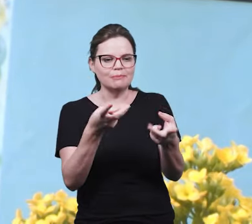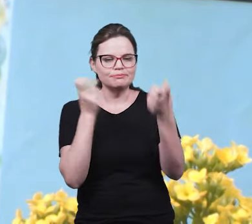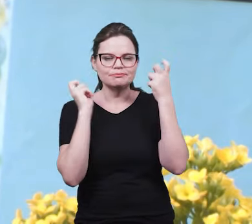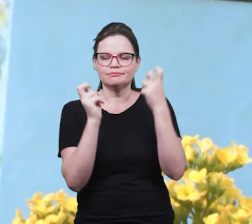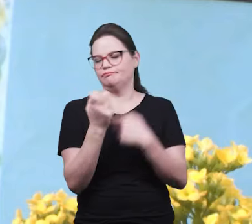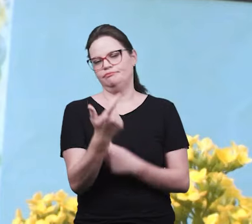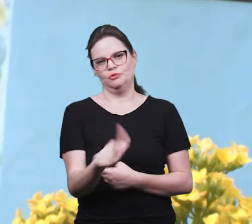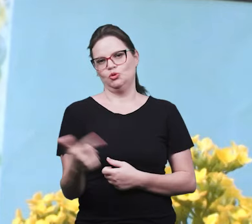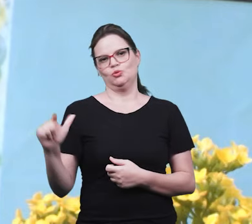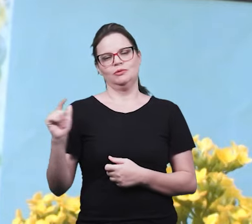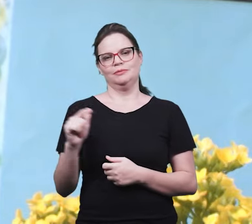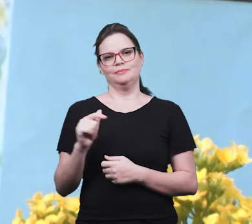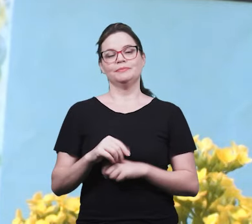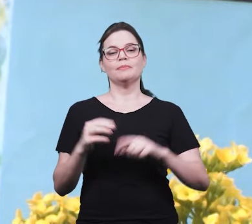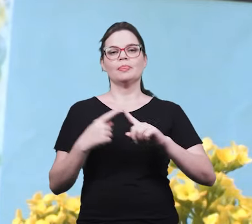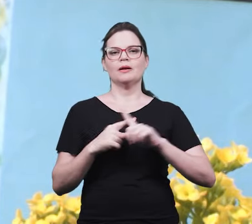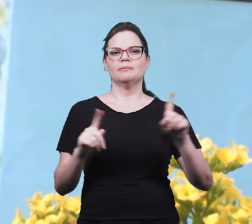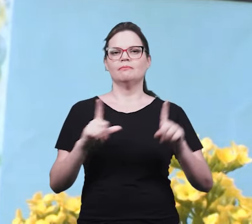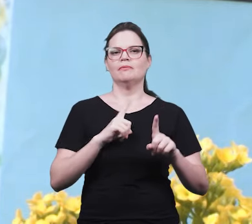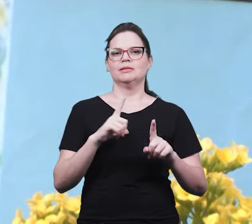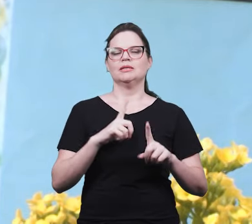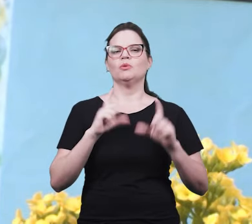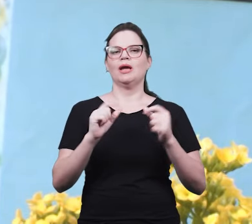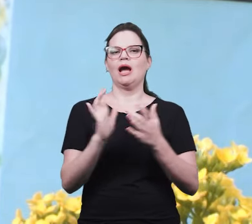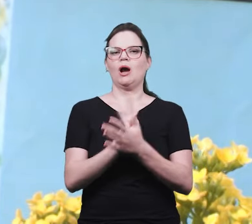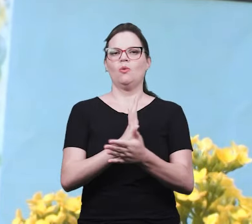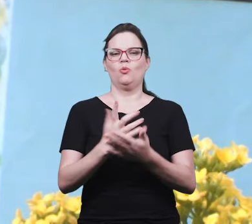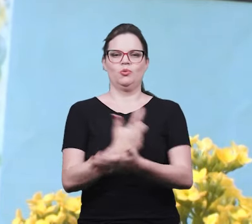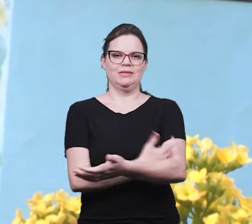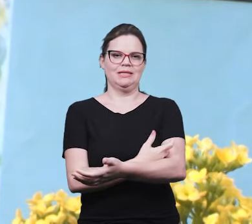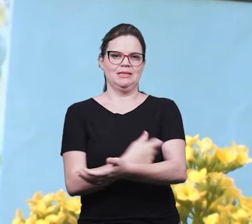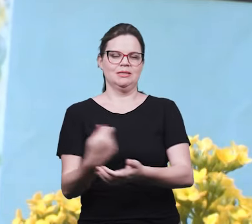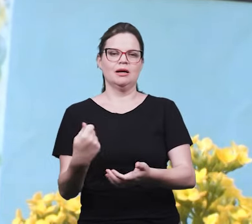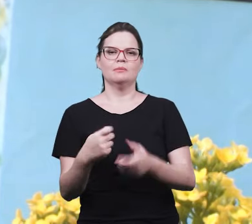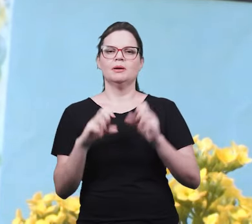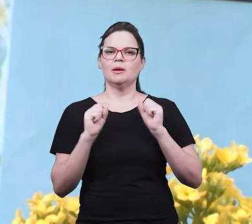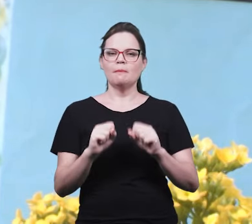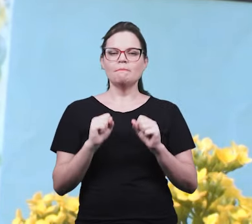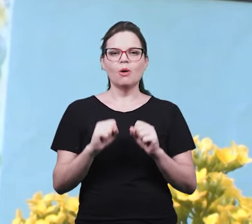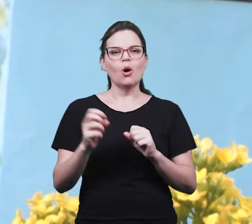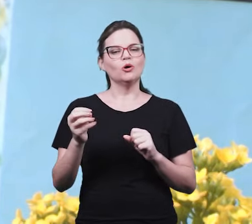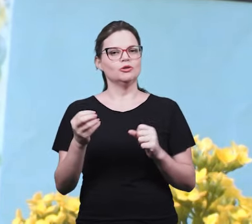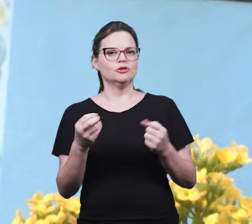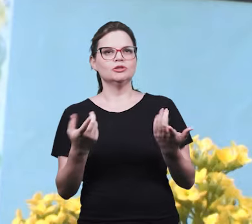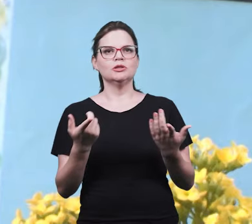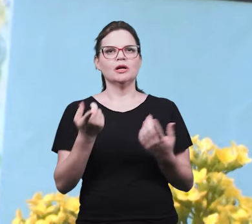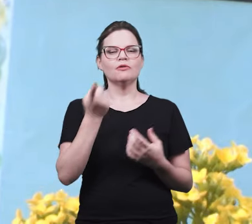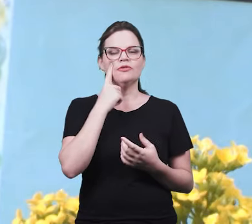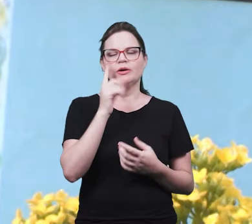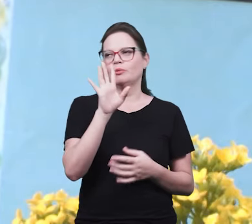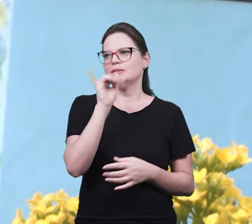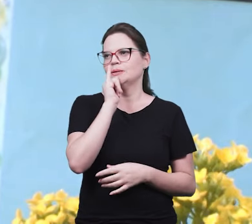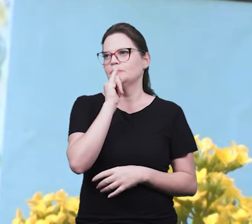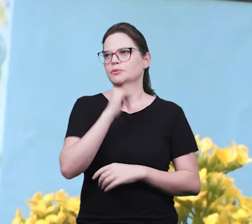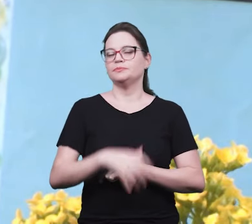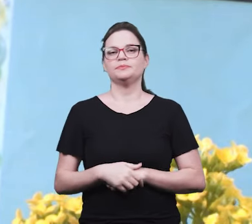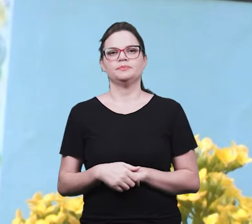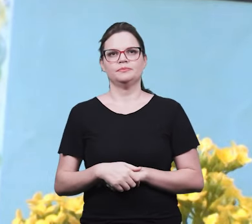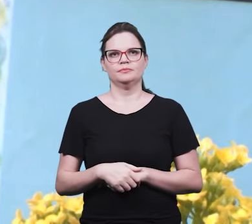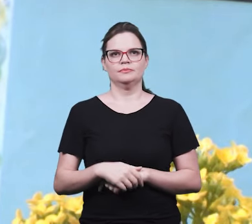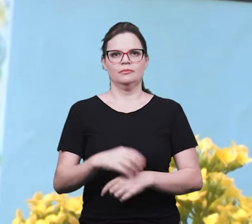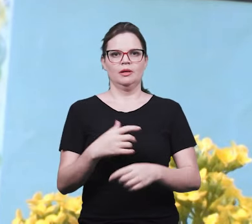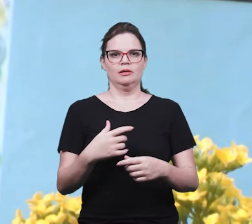né? Mas existe por alguns exames que através deles pode ser diagnosticado, como por exemplo, né,